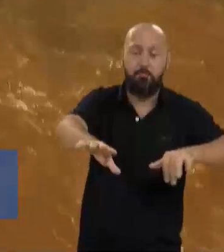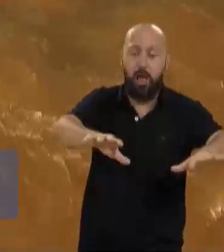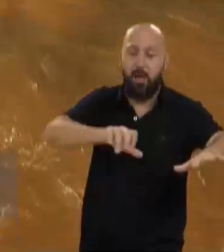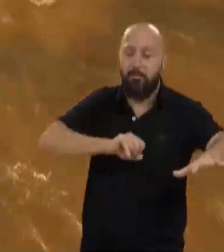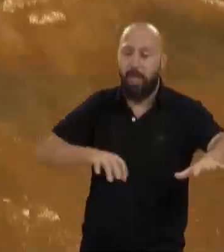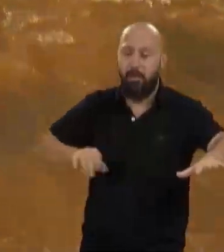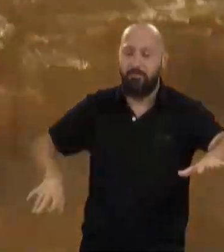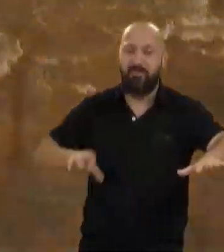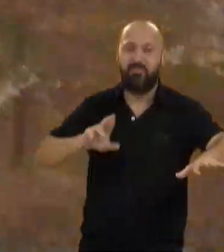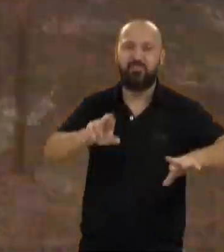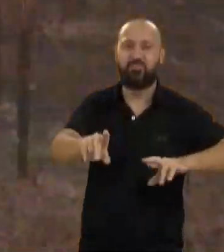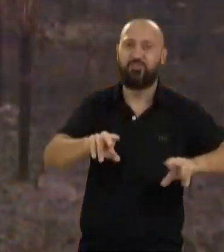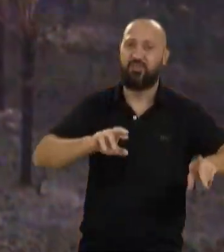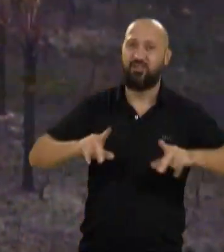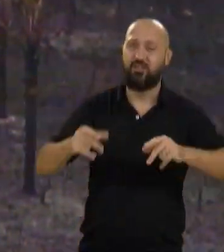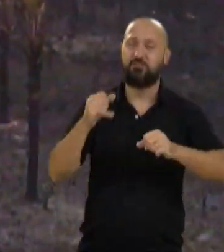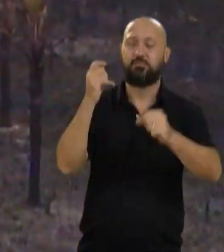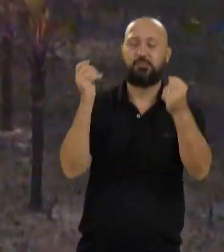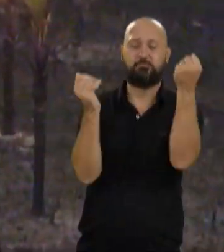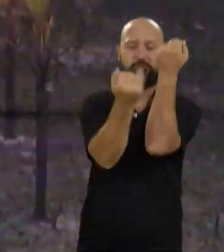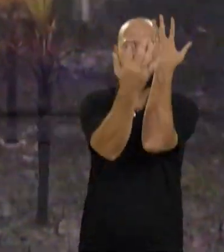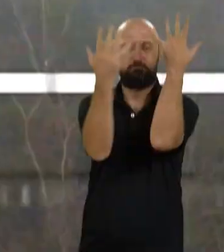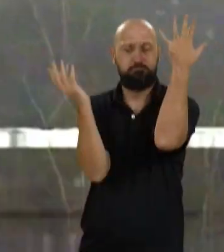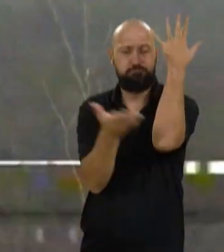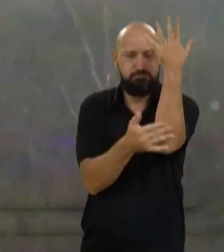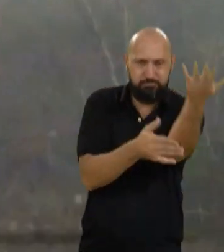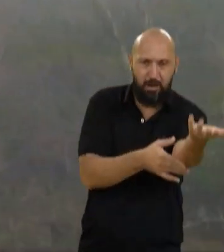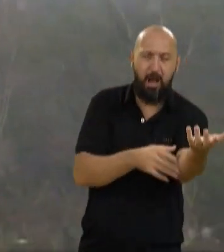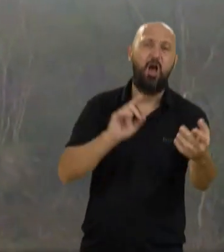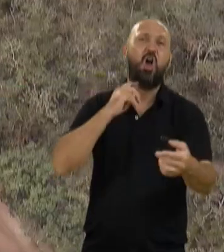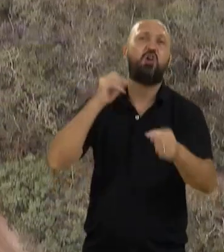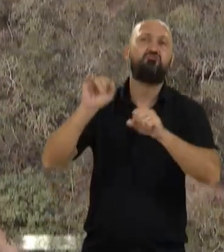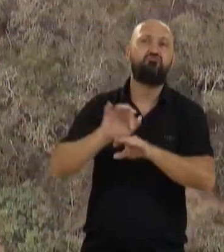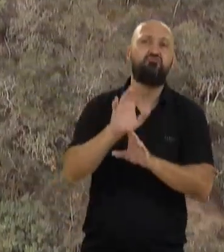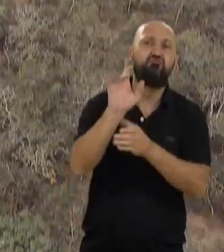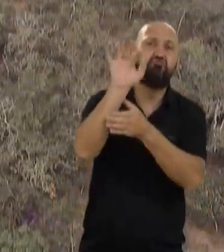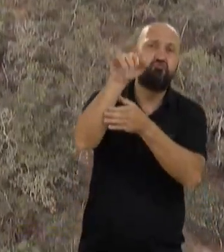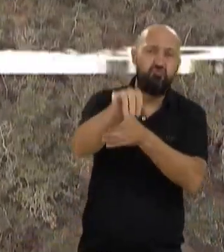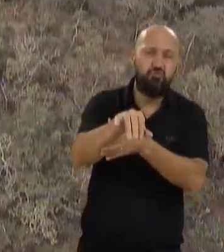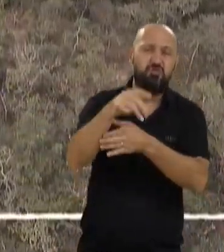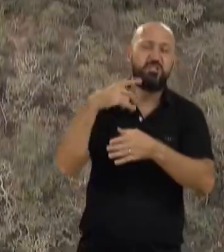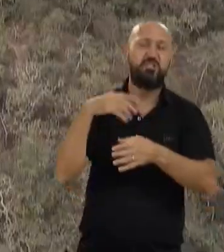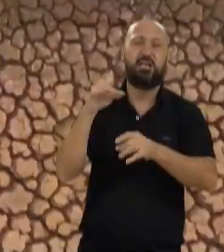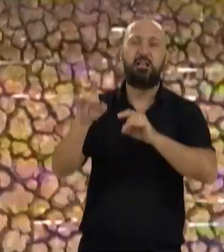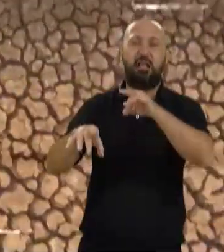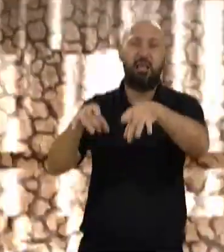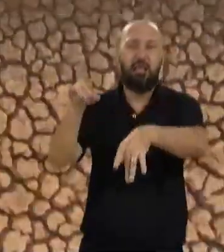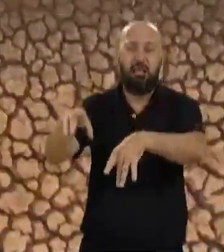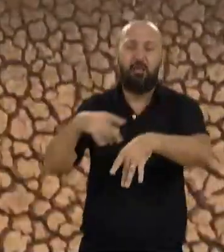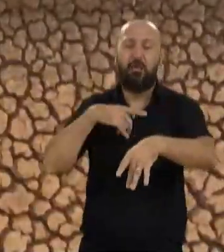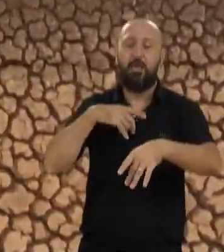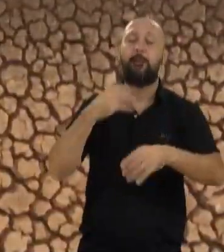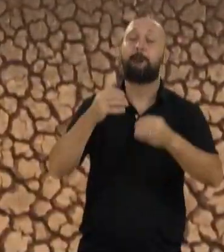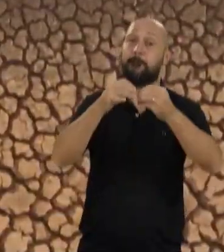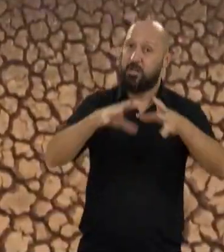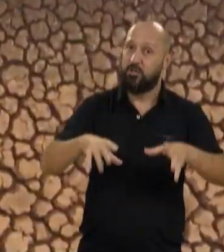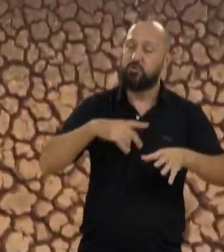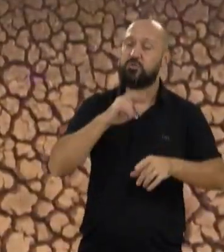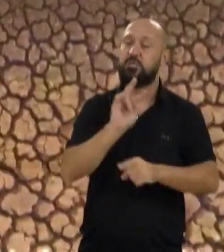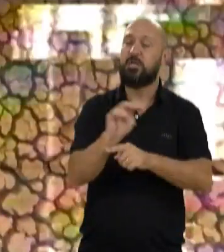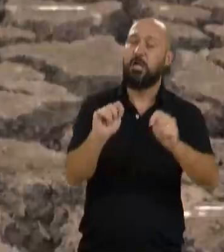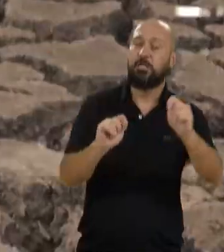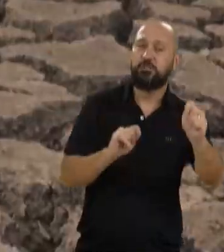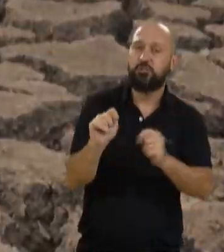desse recurso ainda é desigual. O desmatamento, a poluição e o desperdício ameaçam a